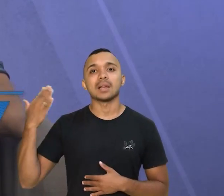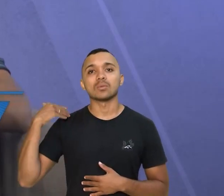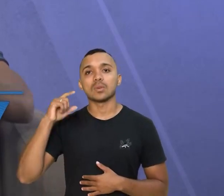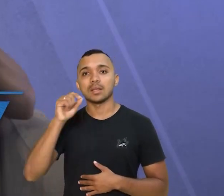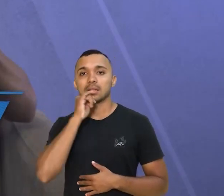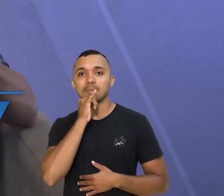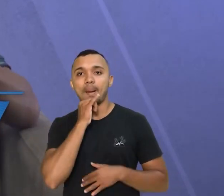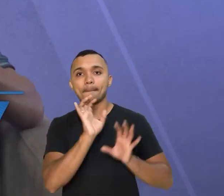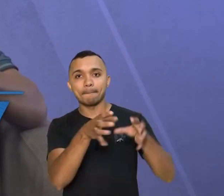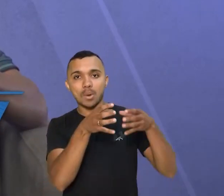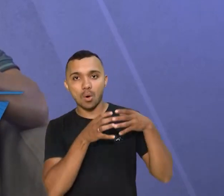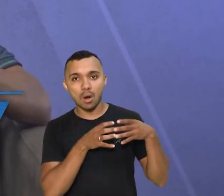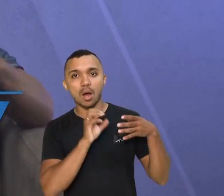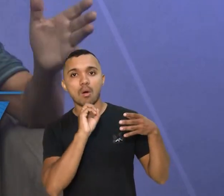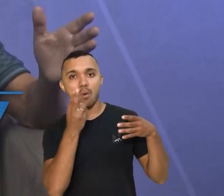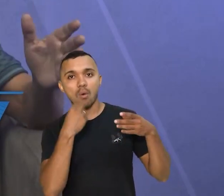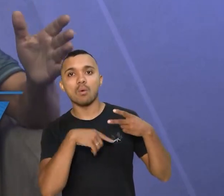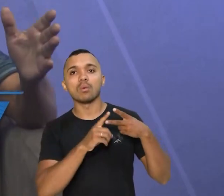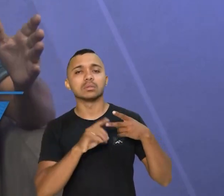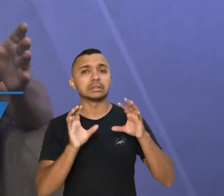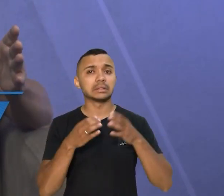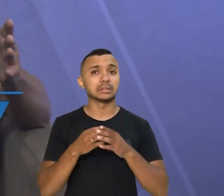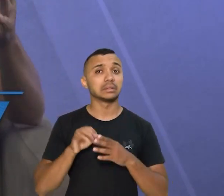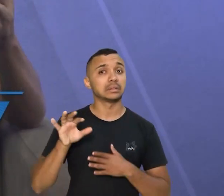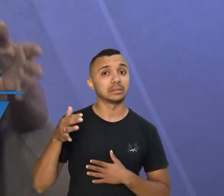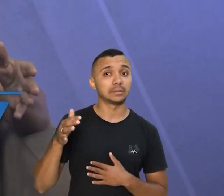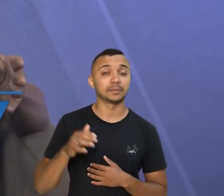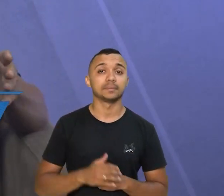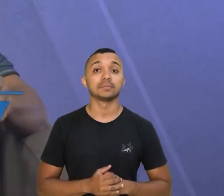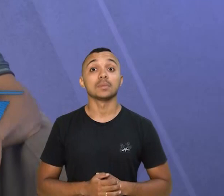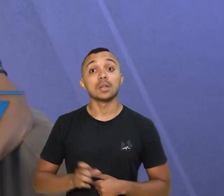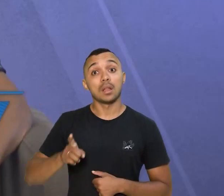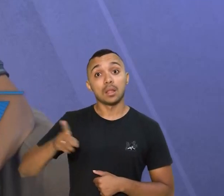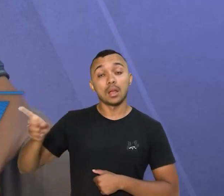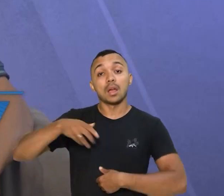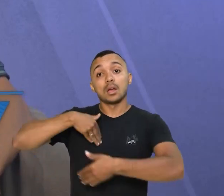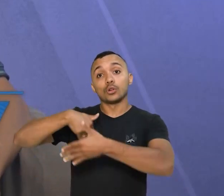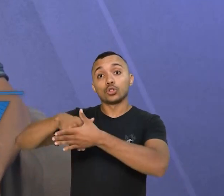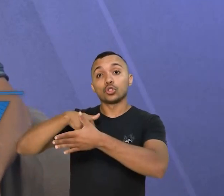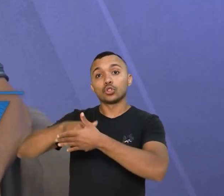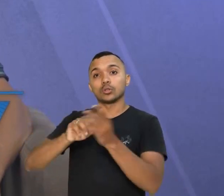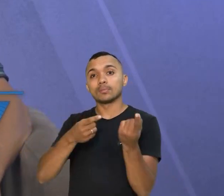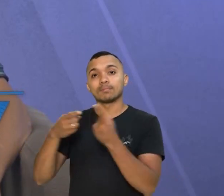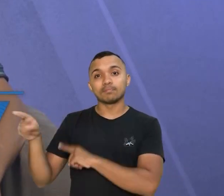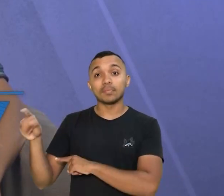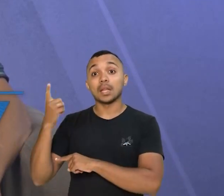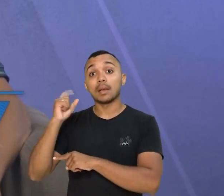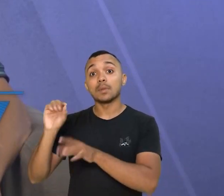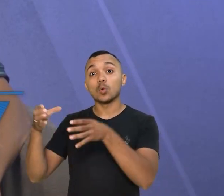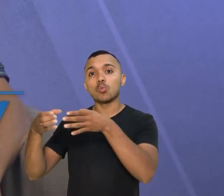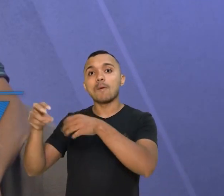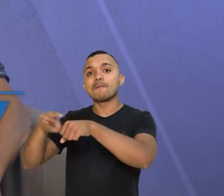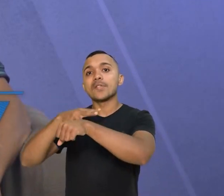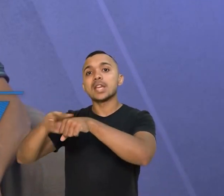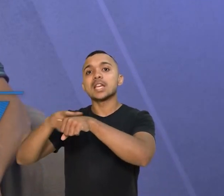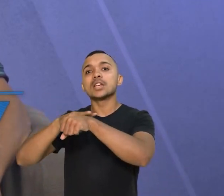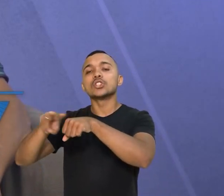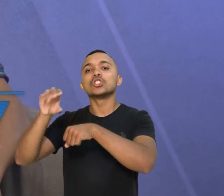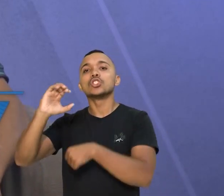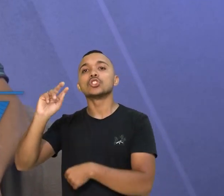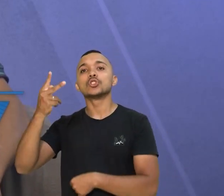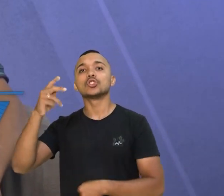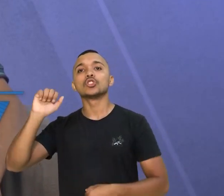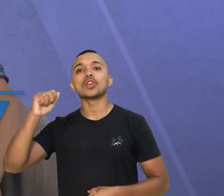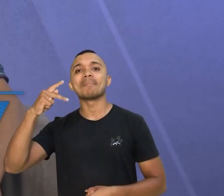curva ou se realmente o time é instável. Nesse jogo contra a Chapecoense, eu entendo que primeiro